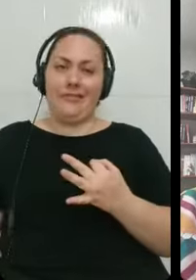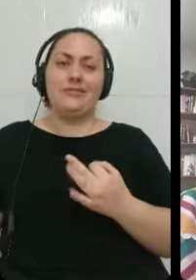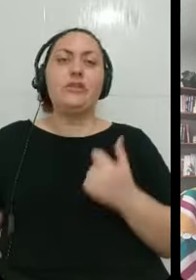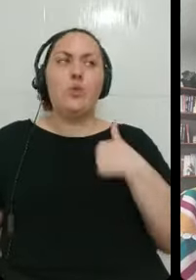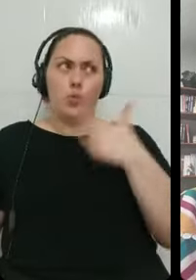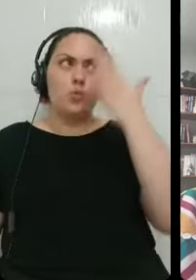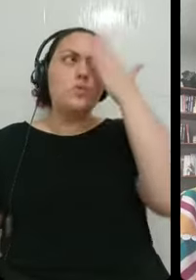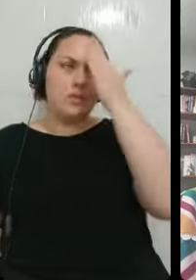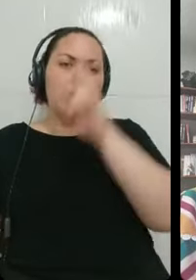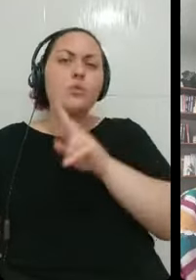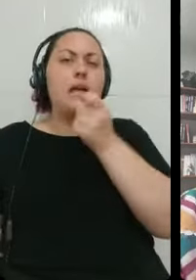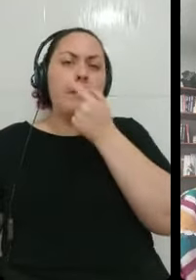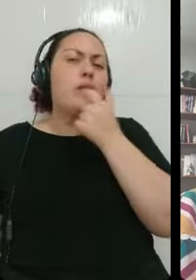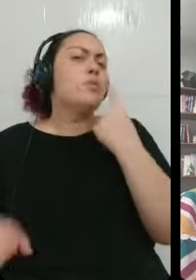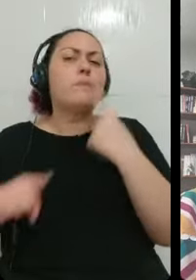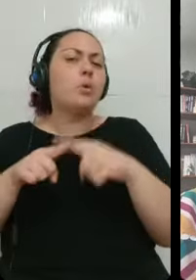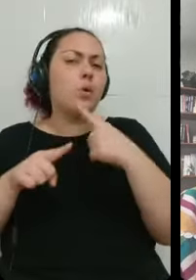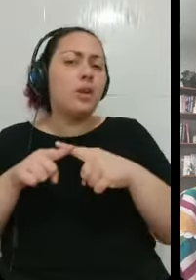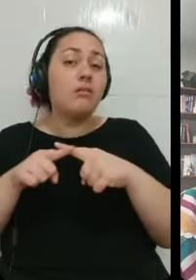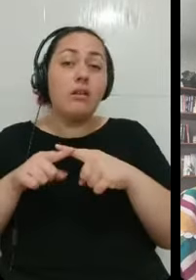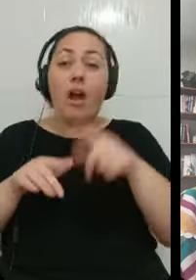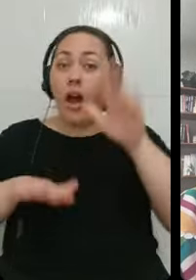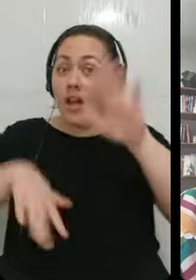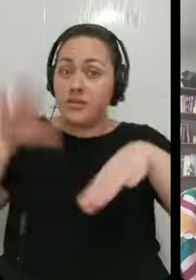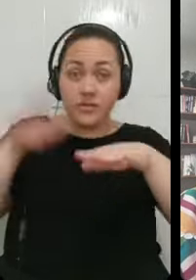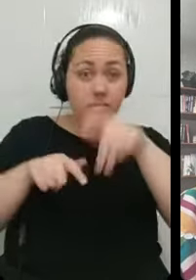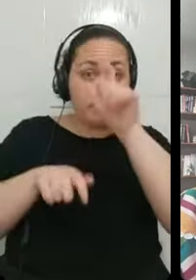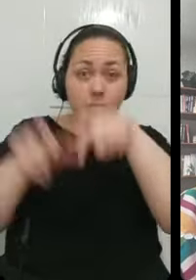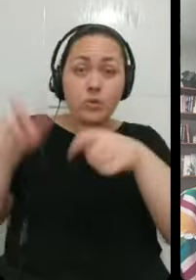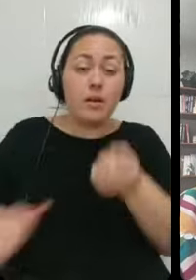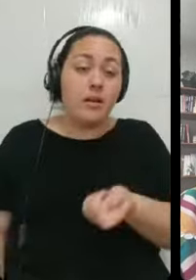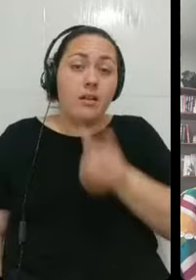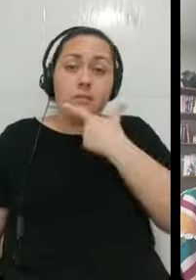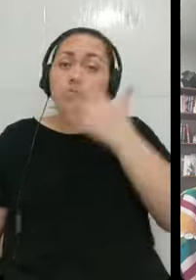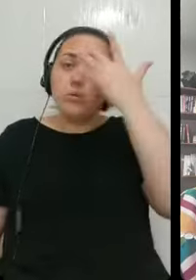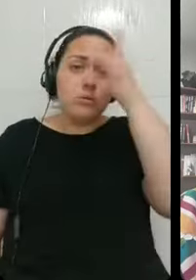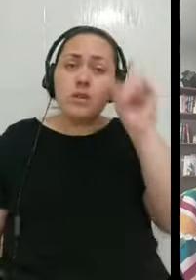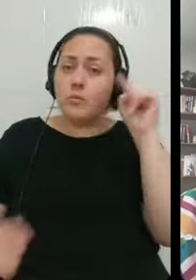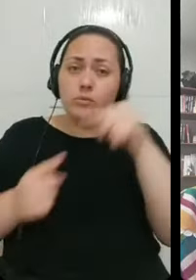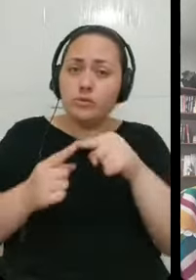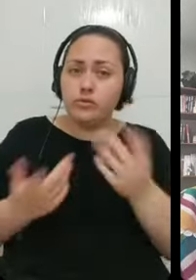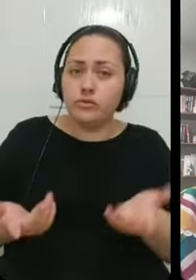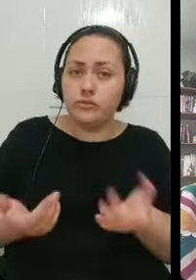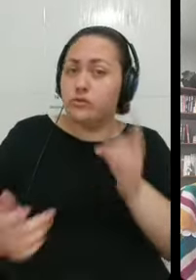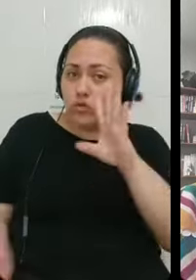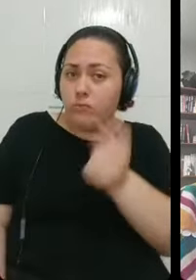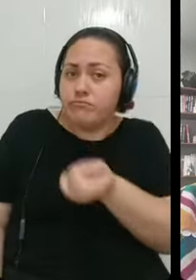tomando esse medicamento, né, porque muitas vezes as pessoas não sabem porque estão tomando determinados medicamentos, né,